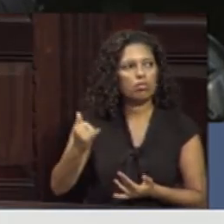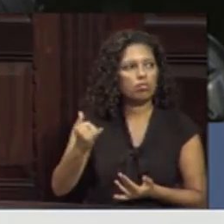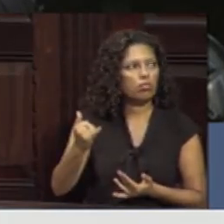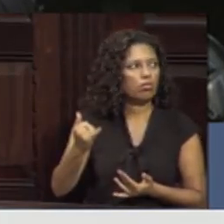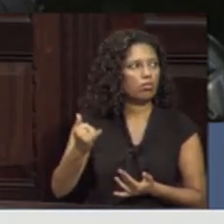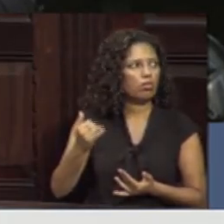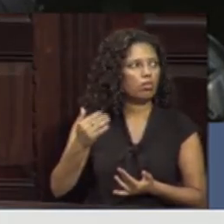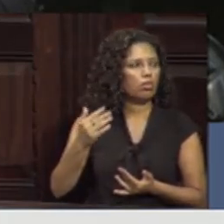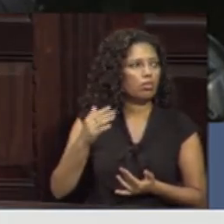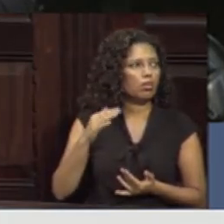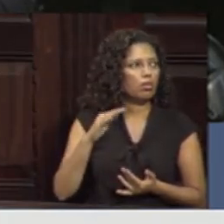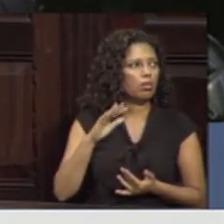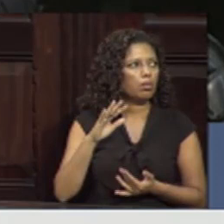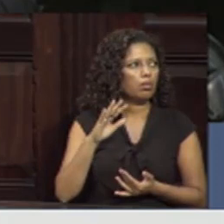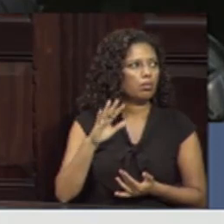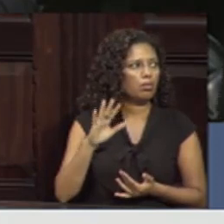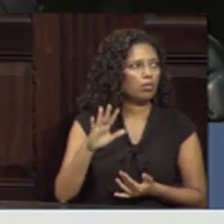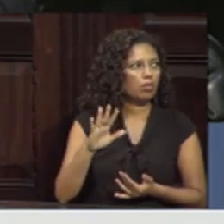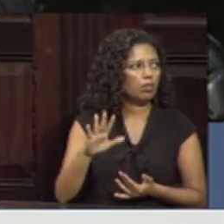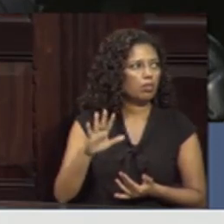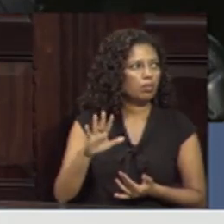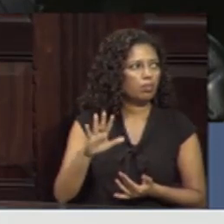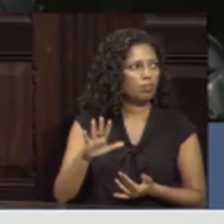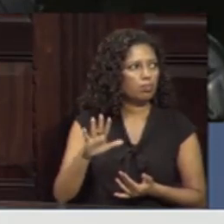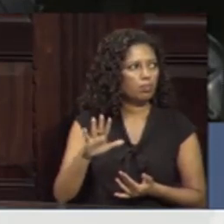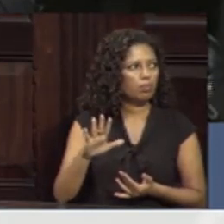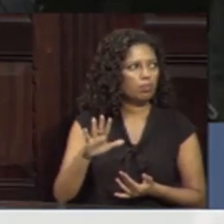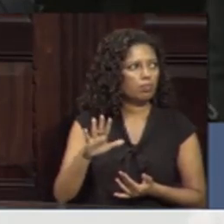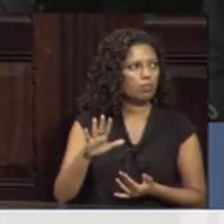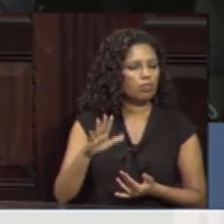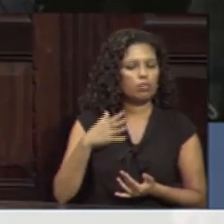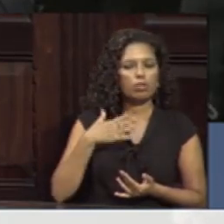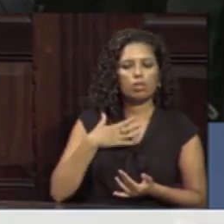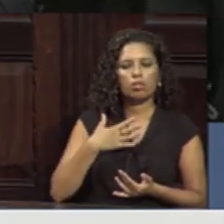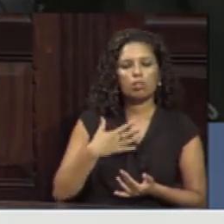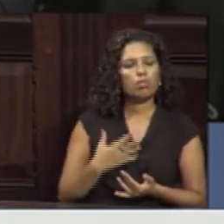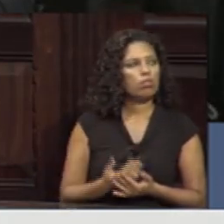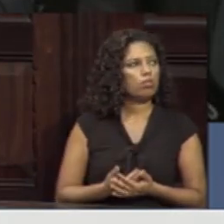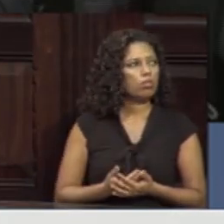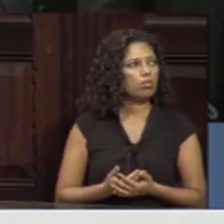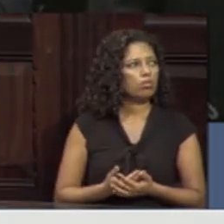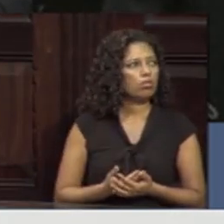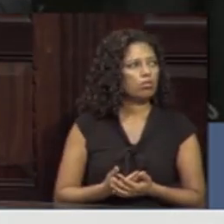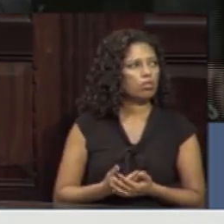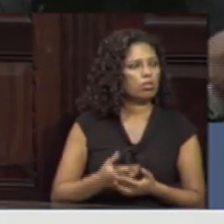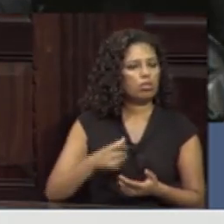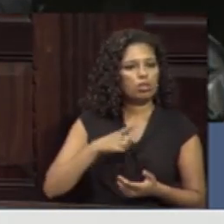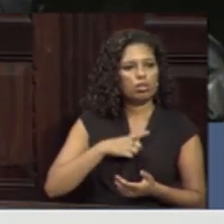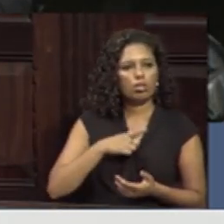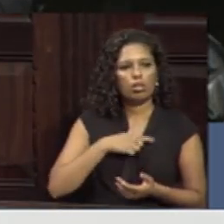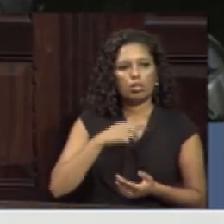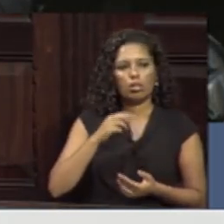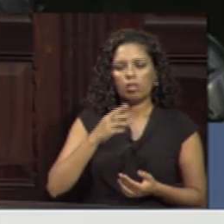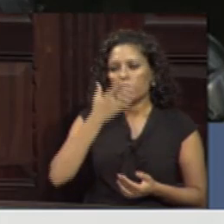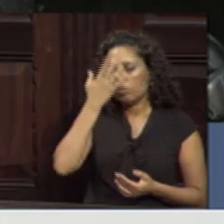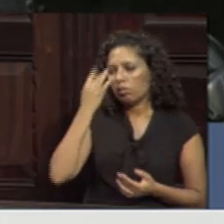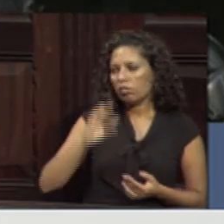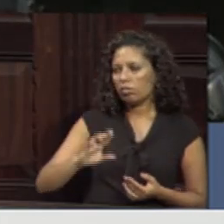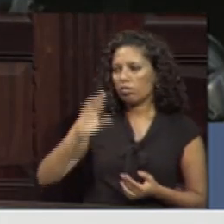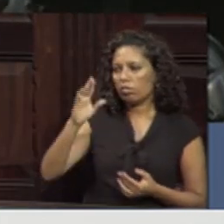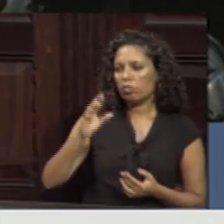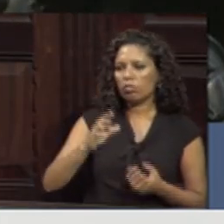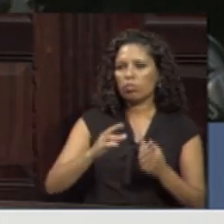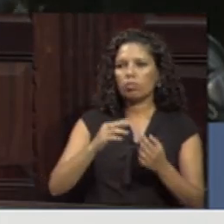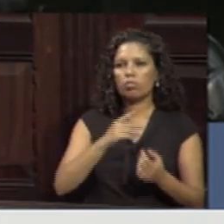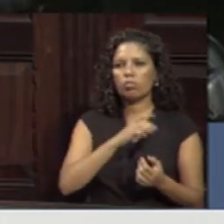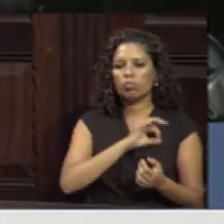um pessoal dos oficiais de cartórios, papilocopistas, pessoal da Polícia Militar, da Polícia Civil, dos bombeiros, da